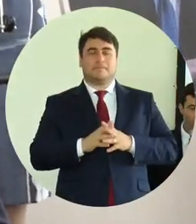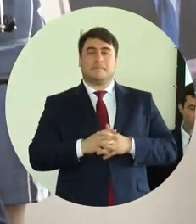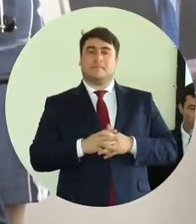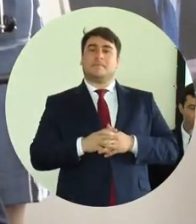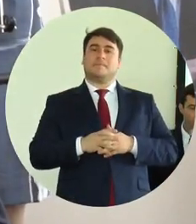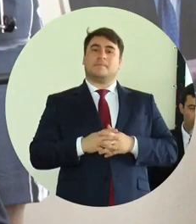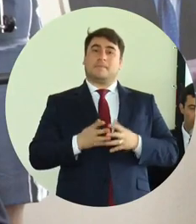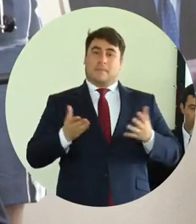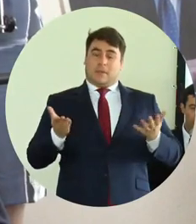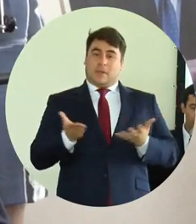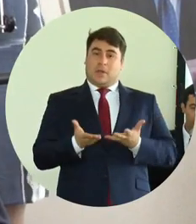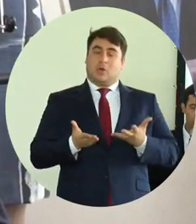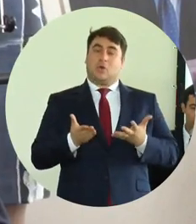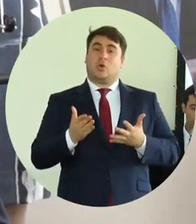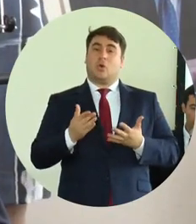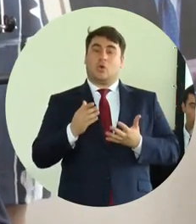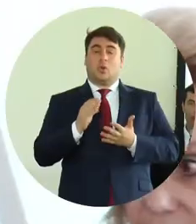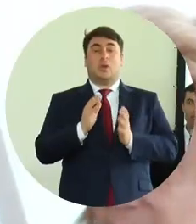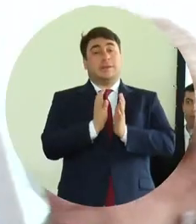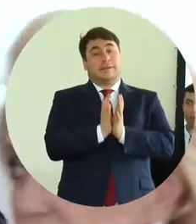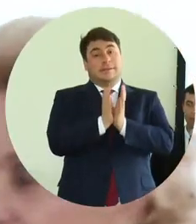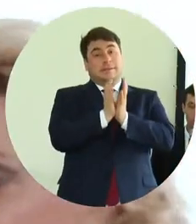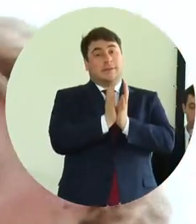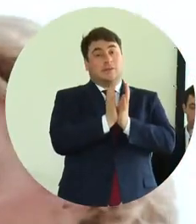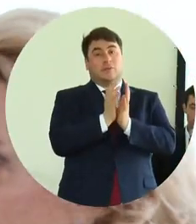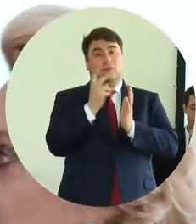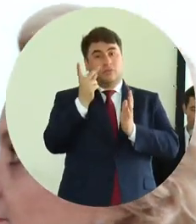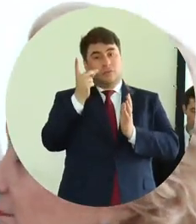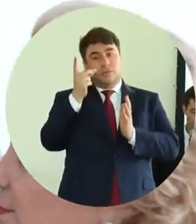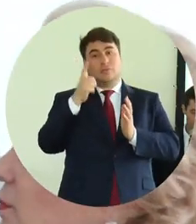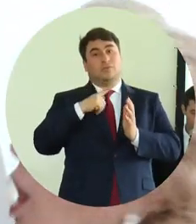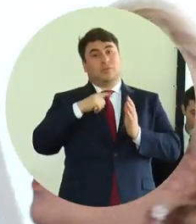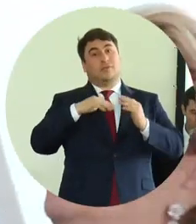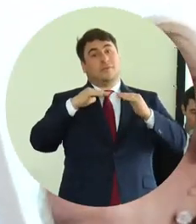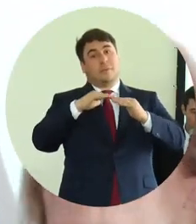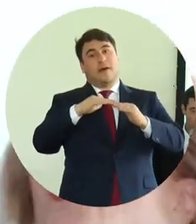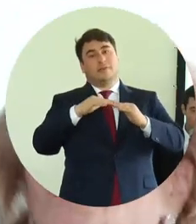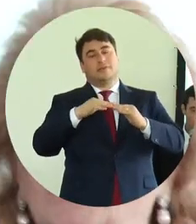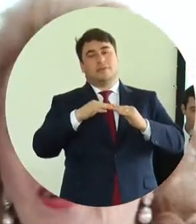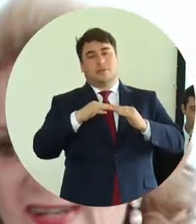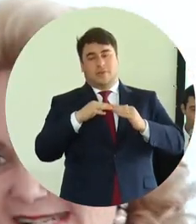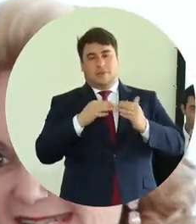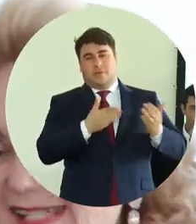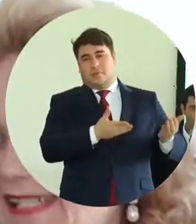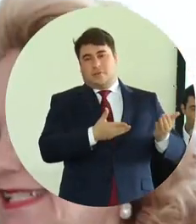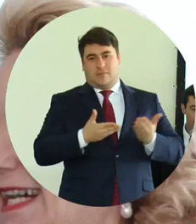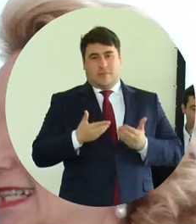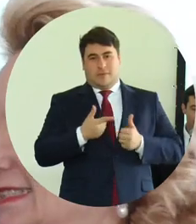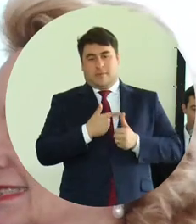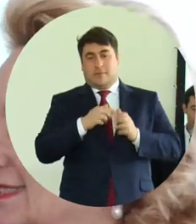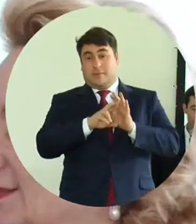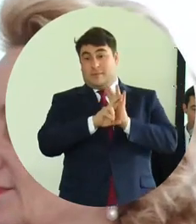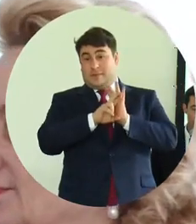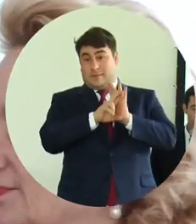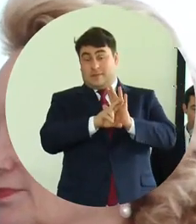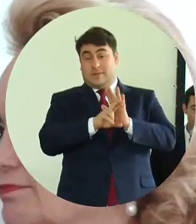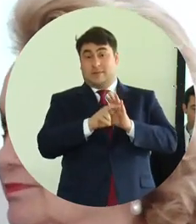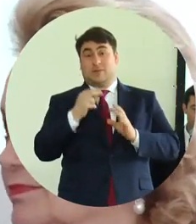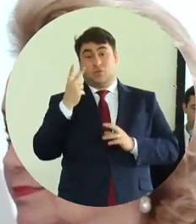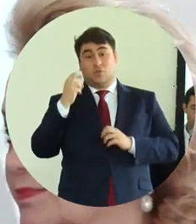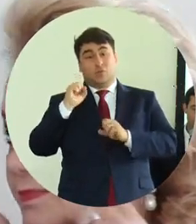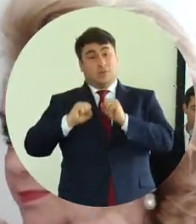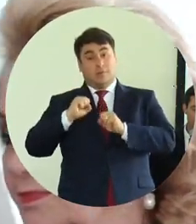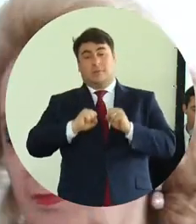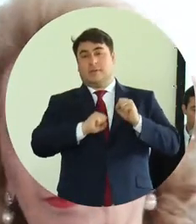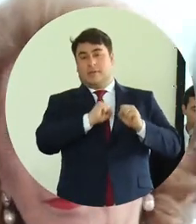Senhoras e senhores, para a premiação, em 2º lugar, tivemos um empate. Convidamos os representantes das duas